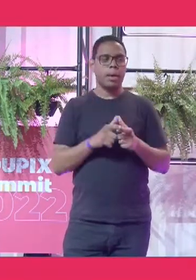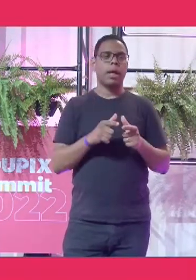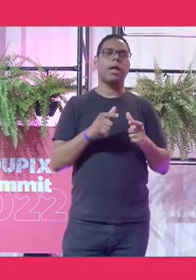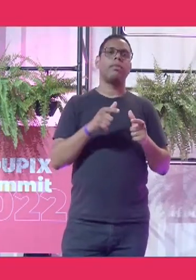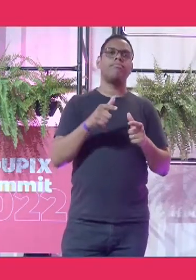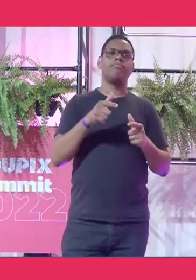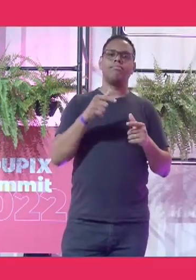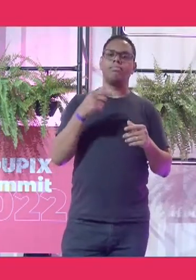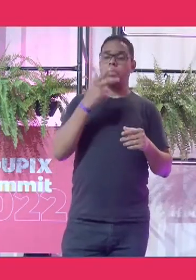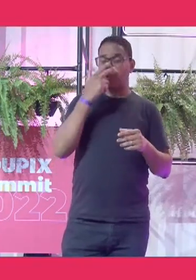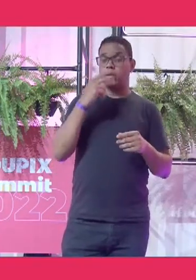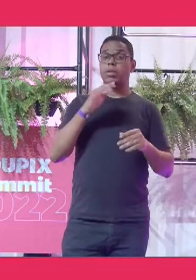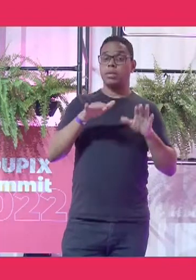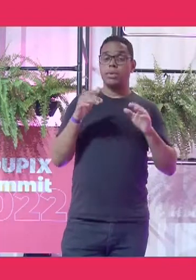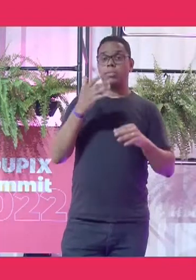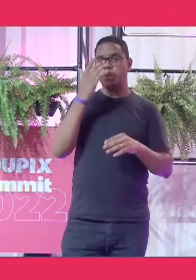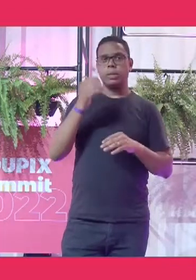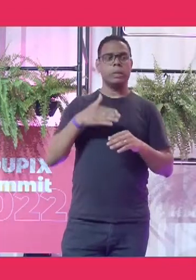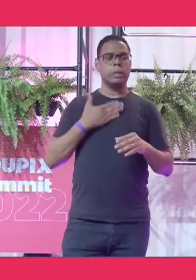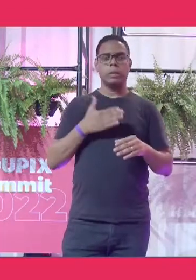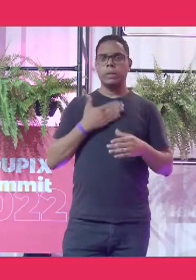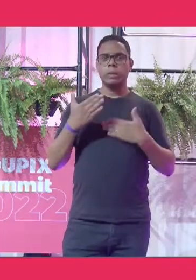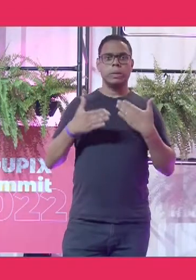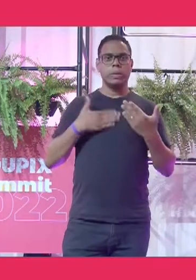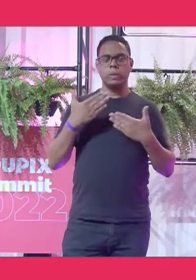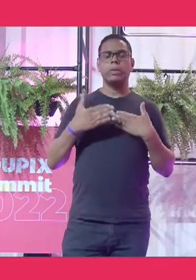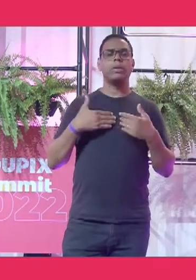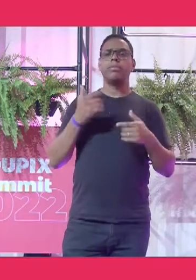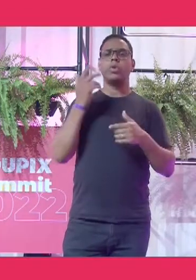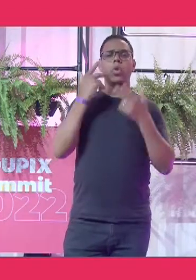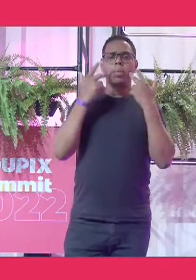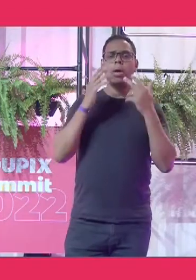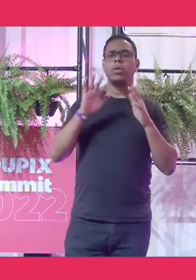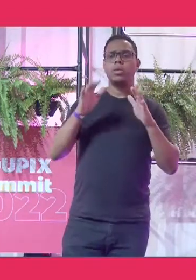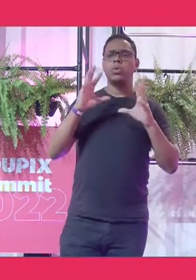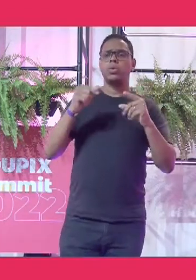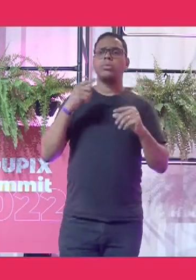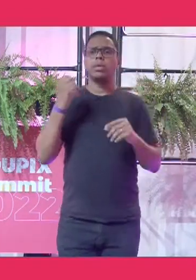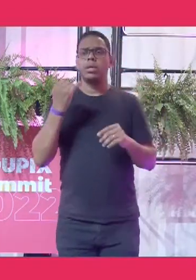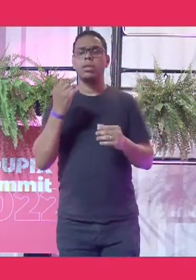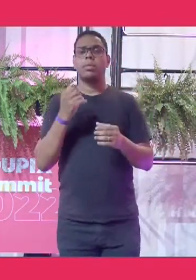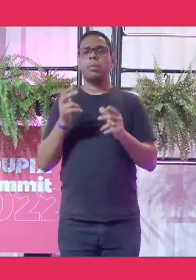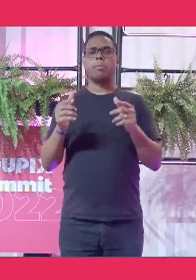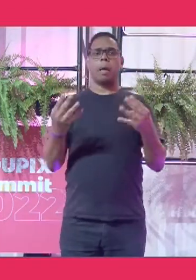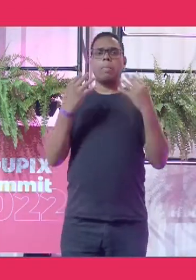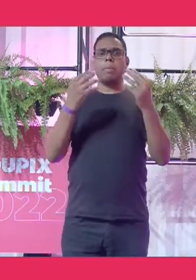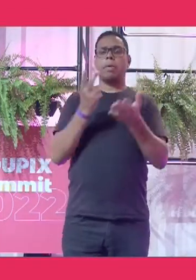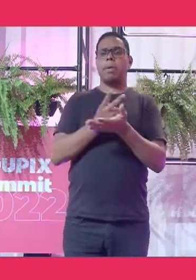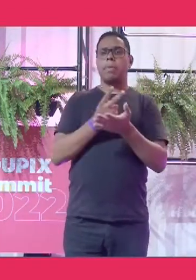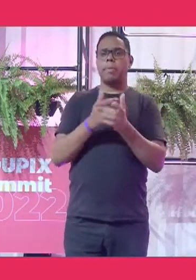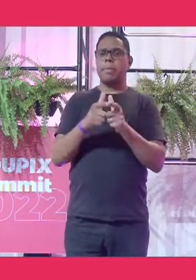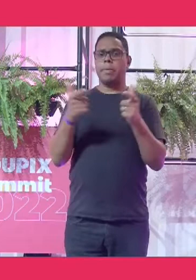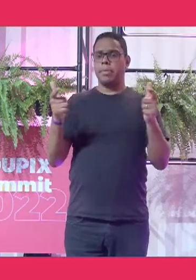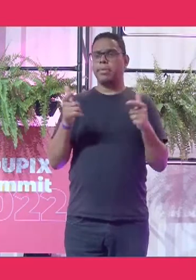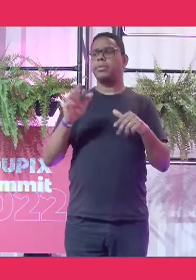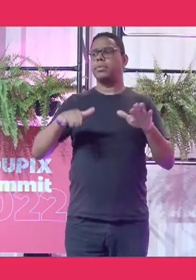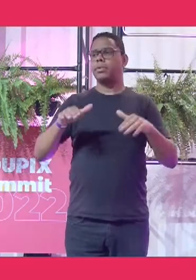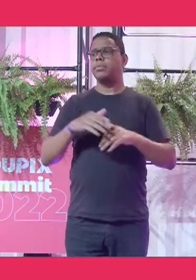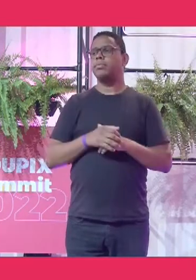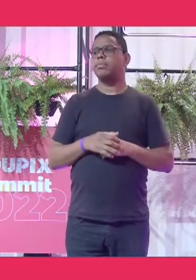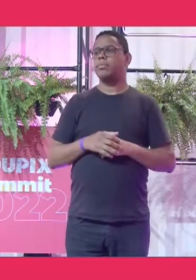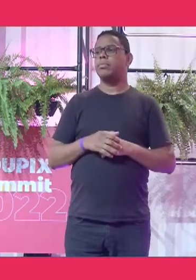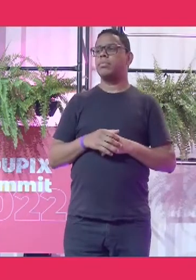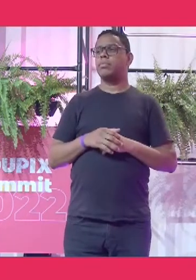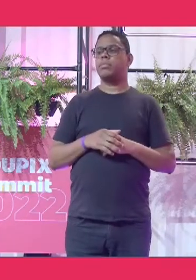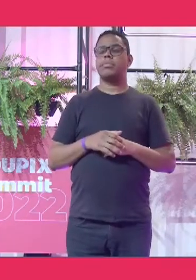Sim. isso, ele acaba assustando muito, mas faz parte. Nem todo mundo é relevante o tempo inteiro e faz parte para a gente poder... A gente